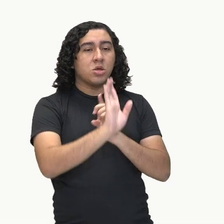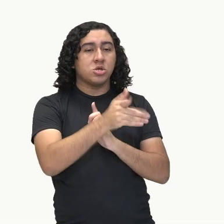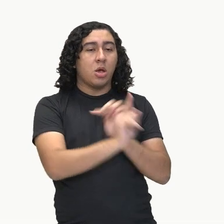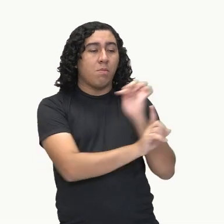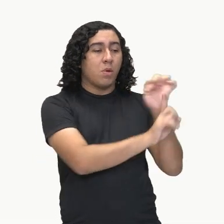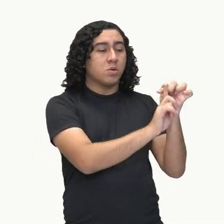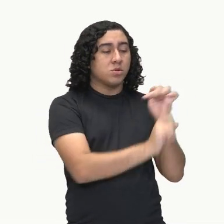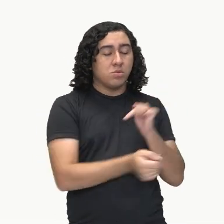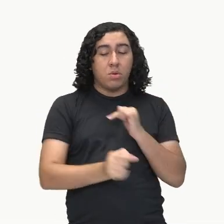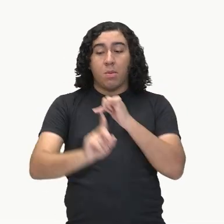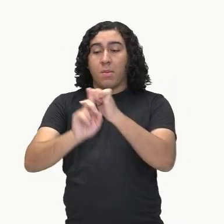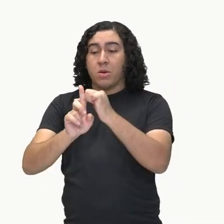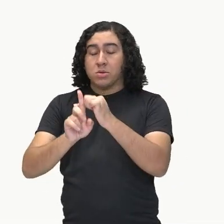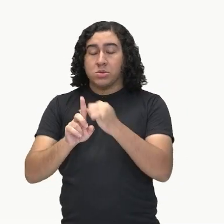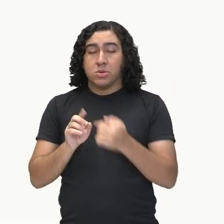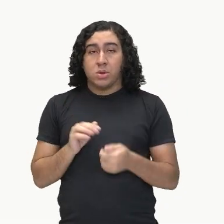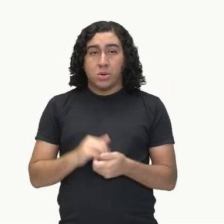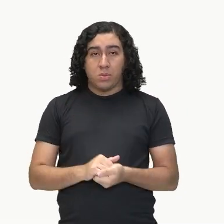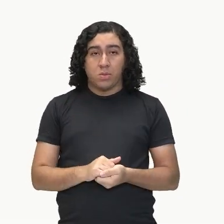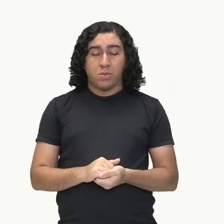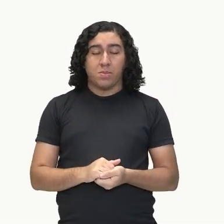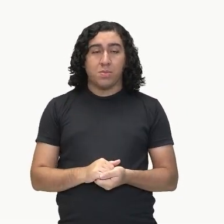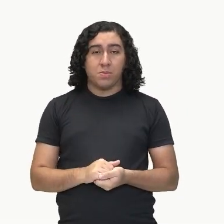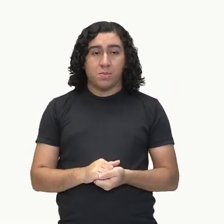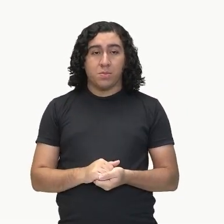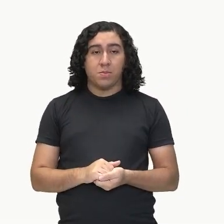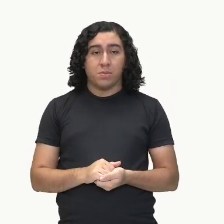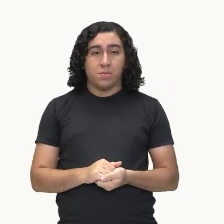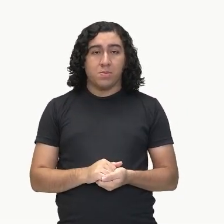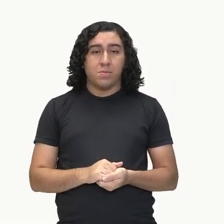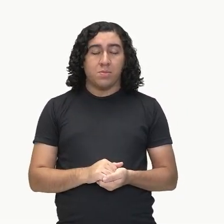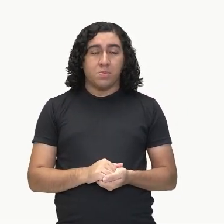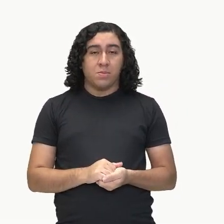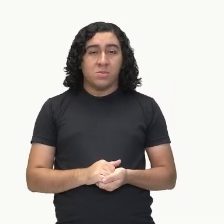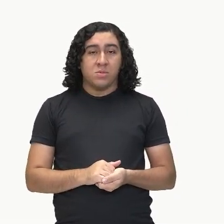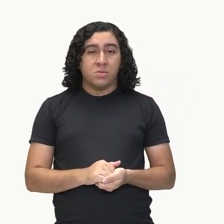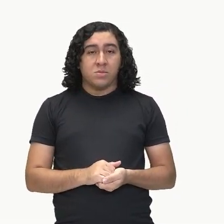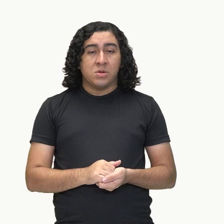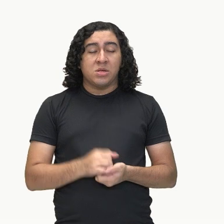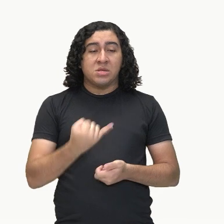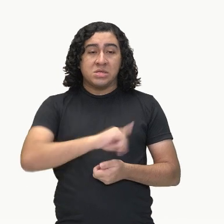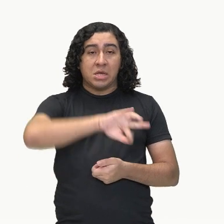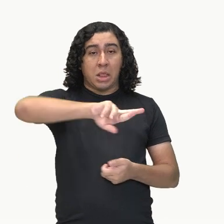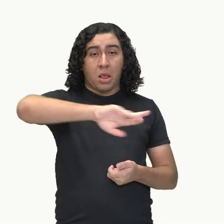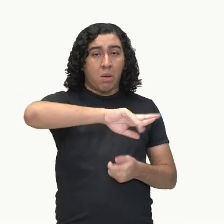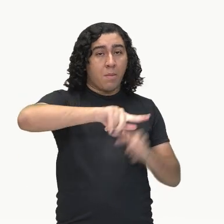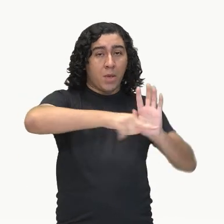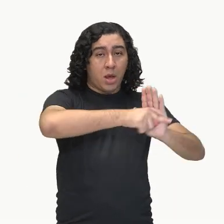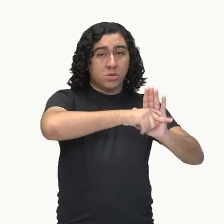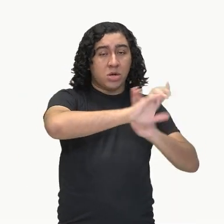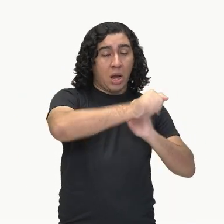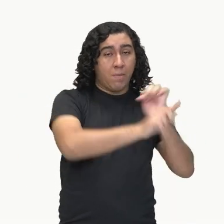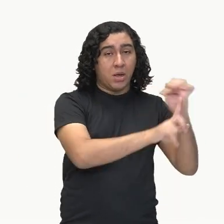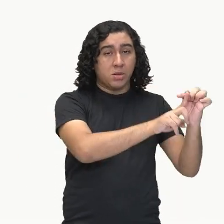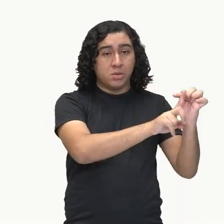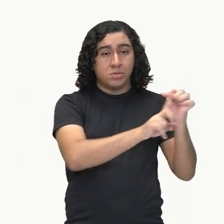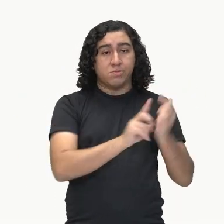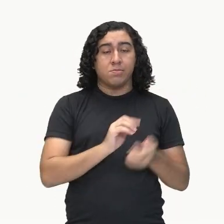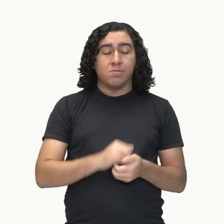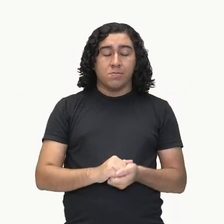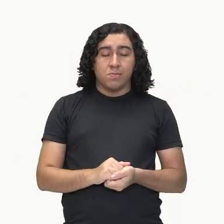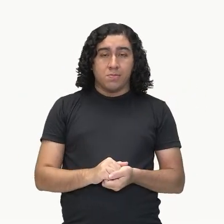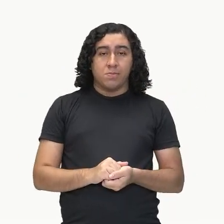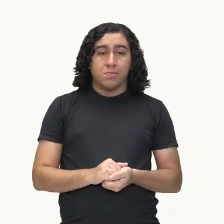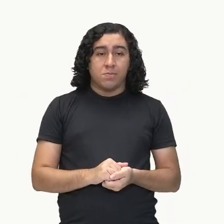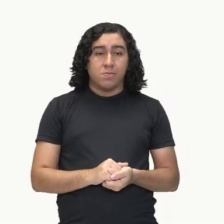à frente. Por mais que ele não venha escrito, subentenda que ele está lá. Então, vamos eliminar o